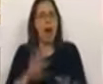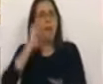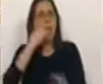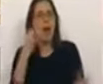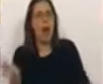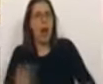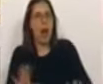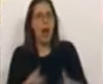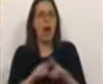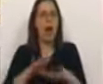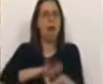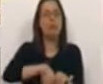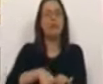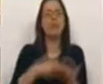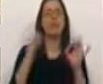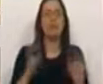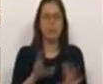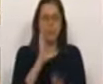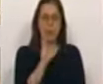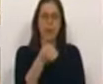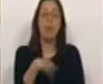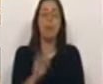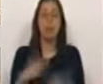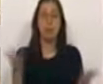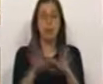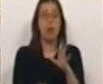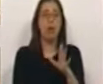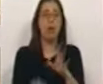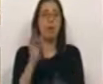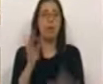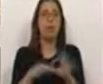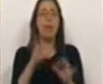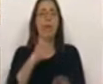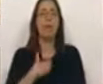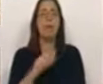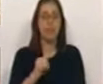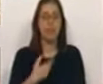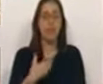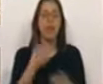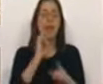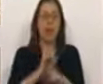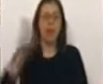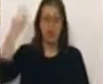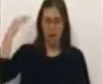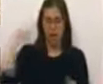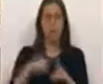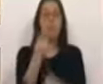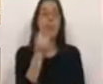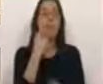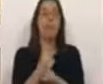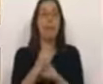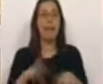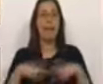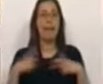fatura da destruição do Banco Espírito Santo. A opção do PSD e do CDS na altura foi permitir que esse dinheiro,